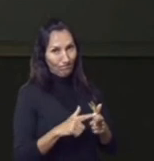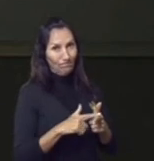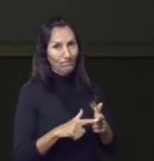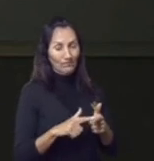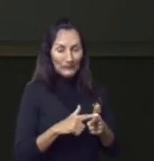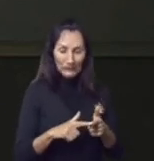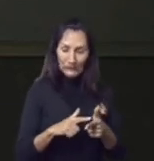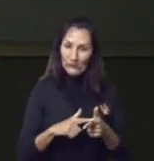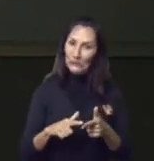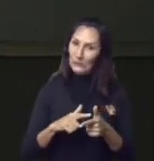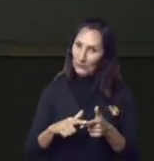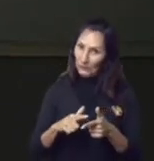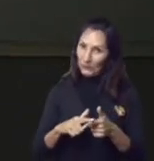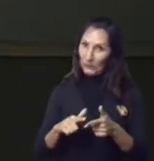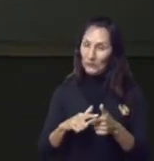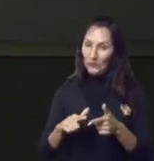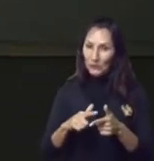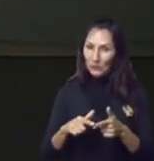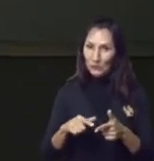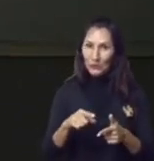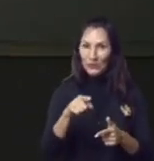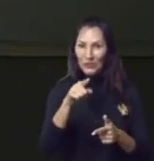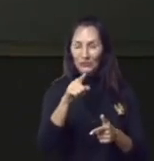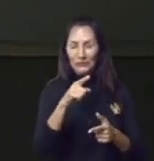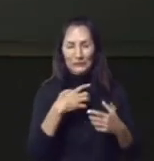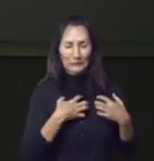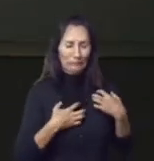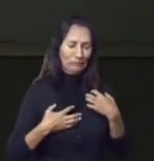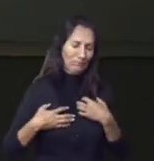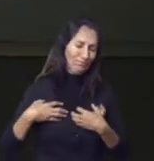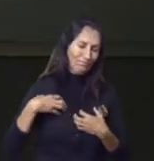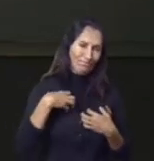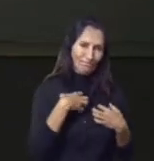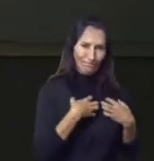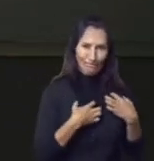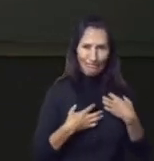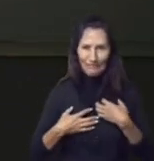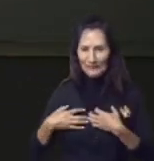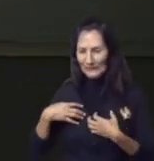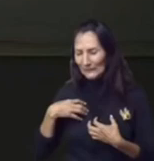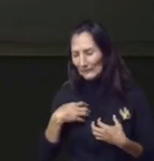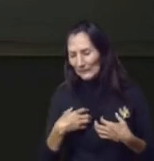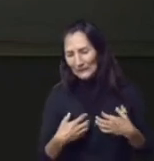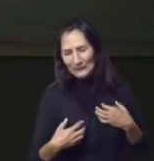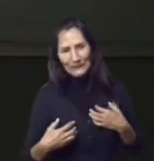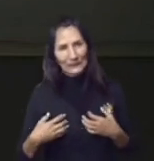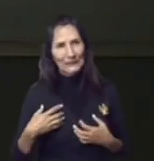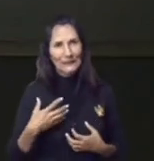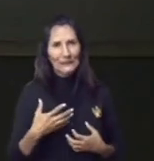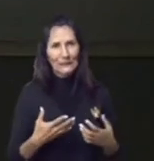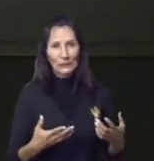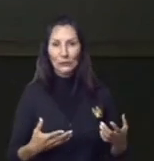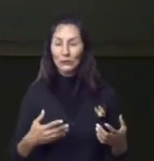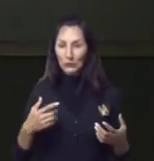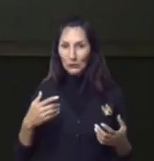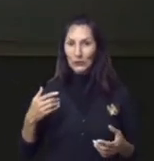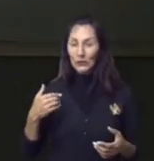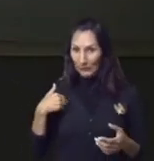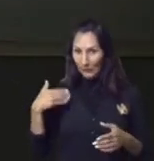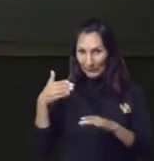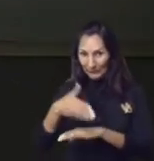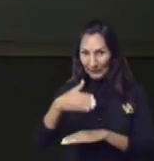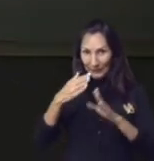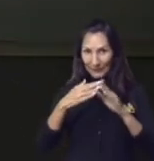E você ficar se amargurando por isso. Você não é nada. Quando eu entrei nessa